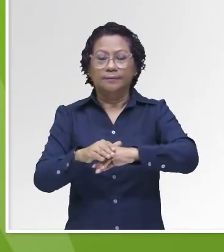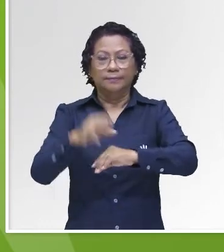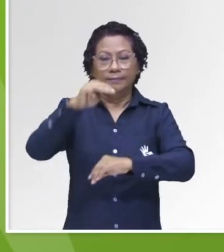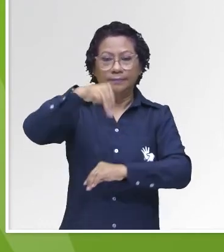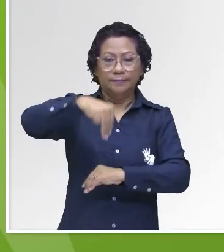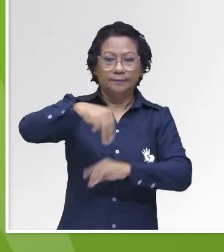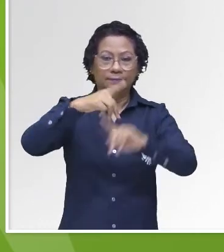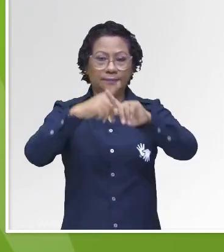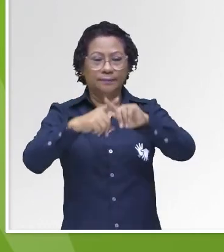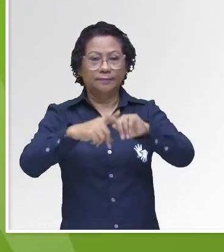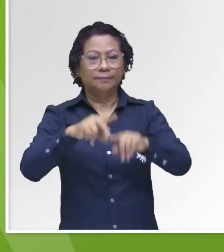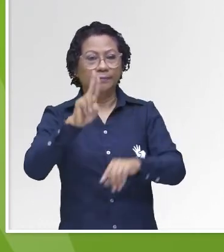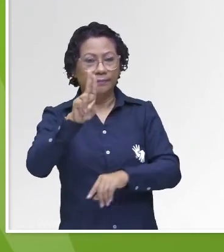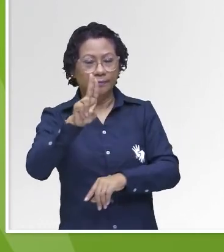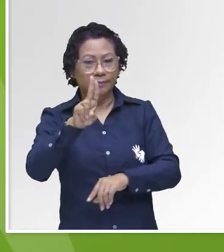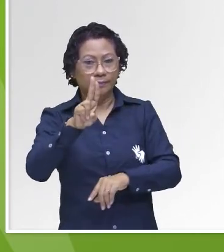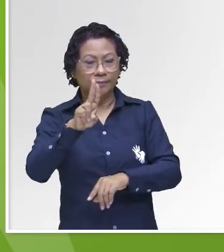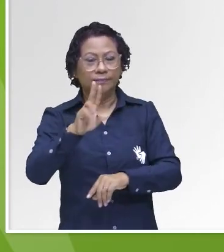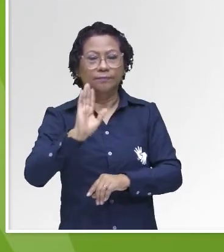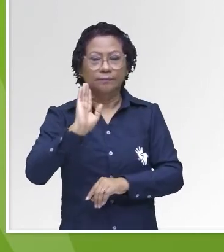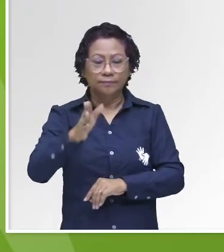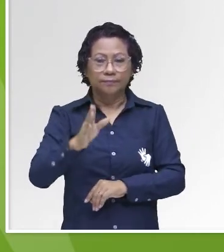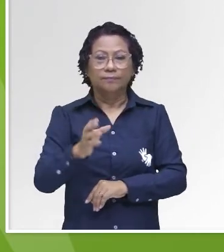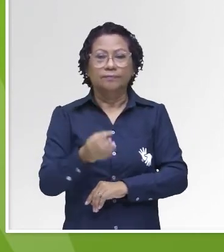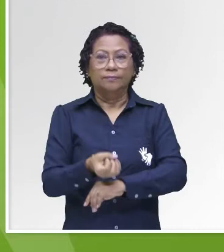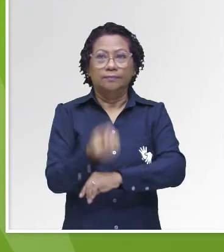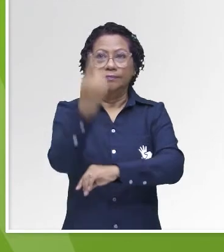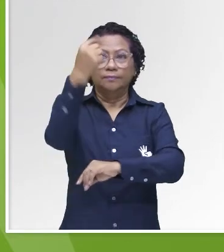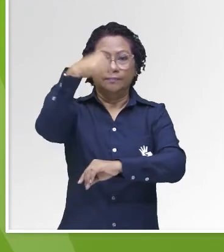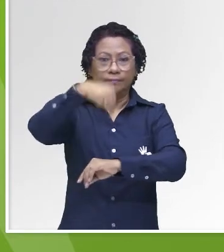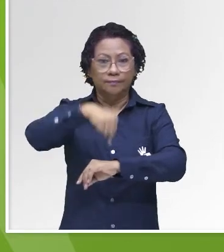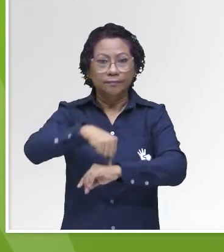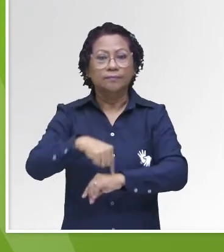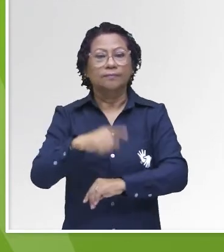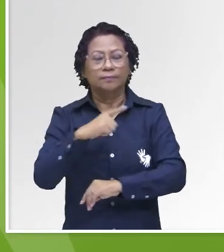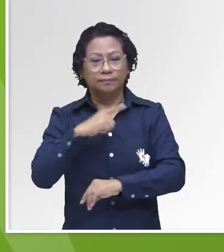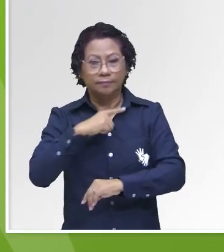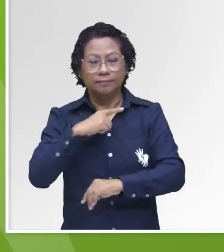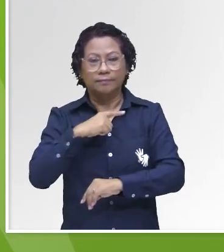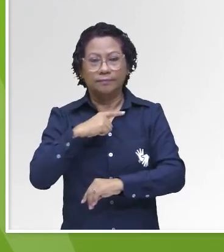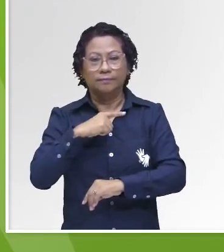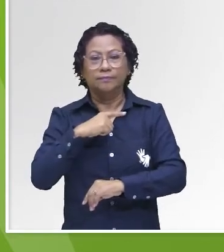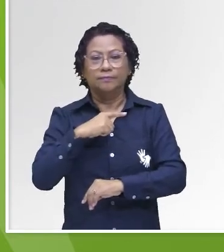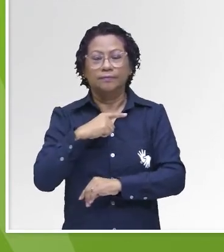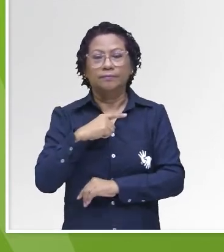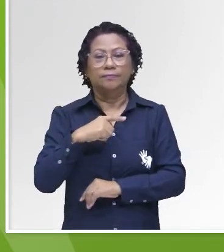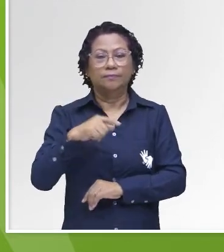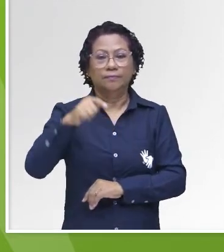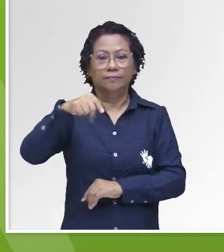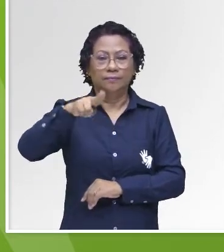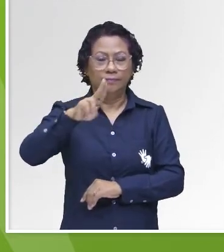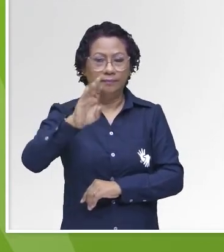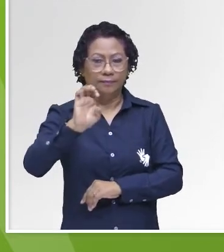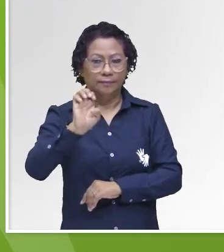temos queda livre. Beleza? Beleza pura. Olha só.